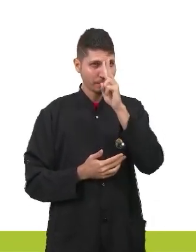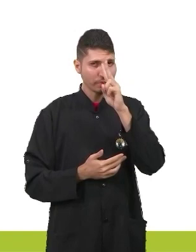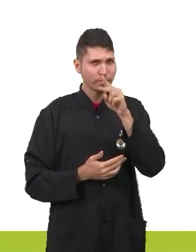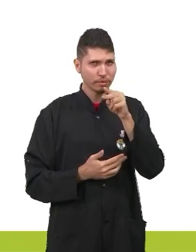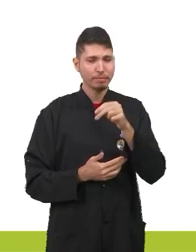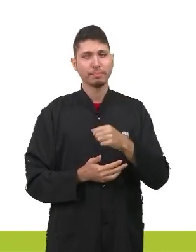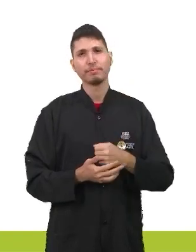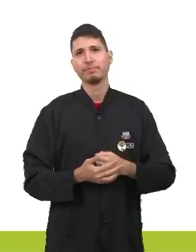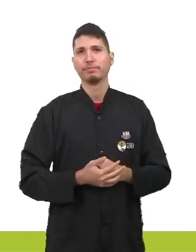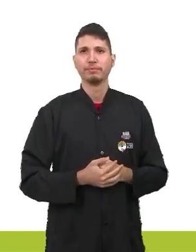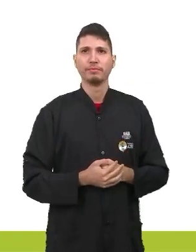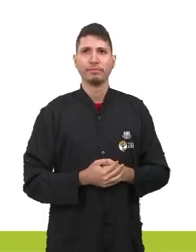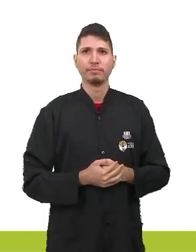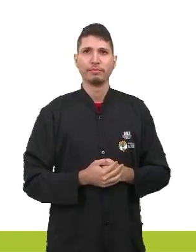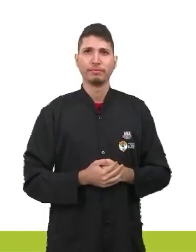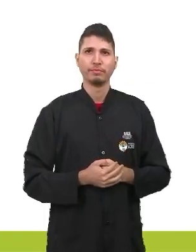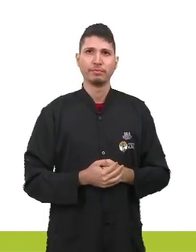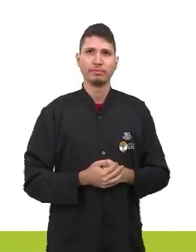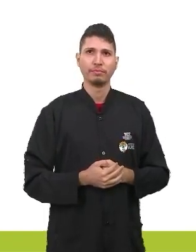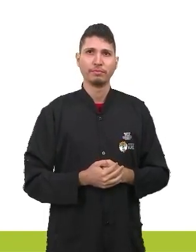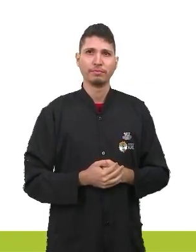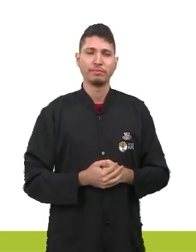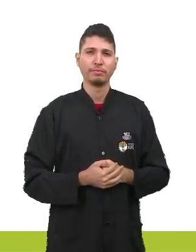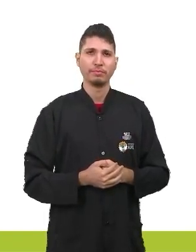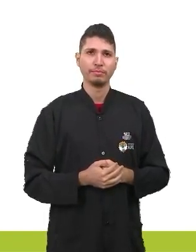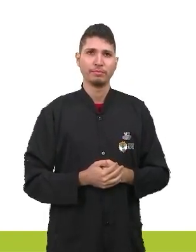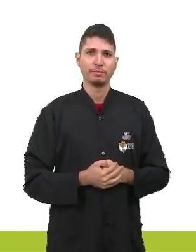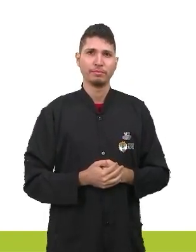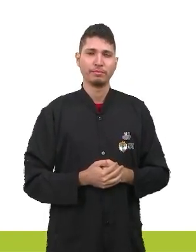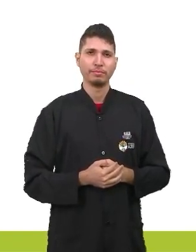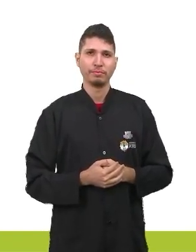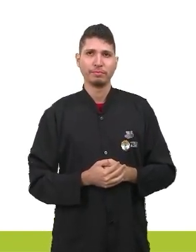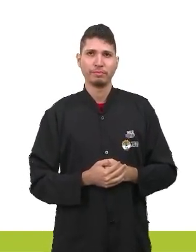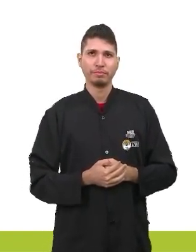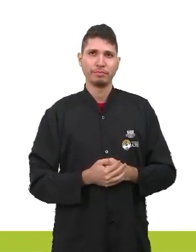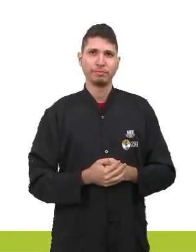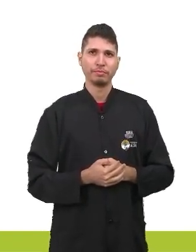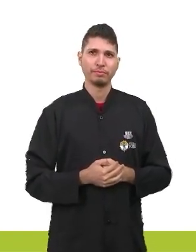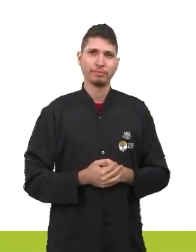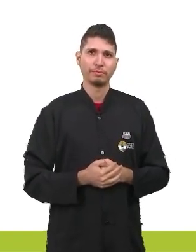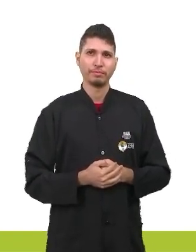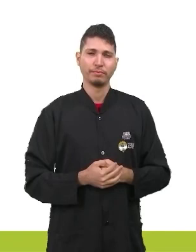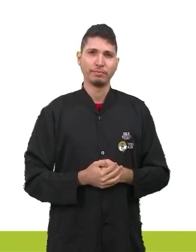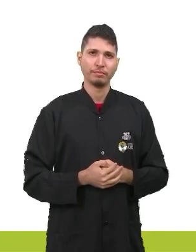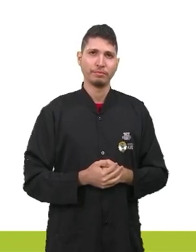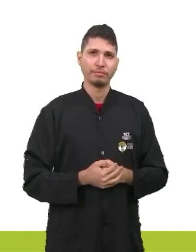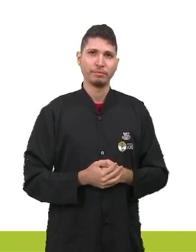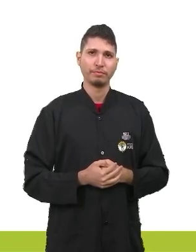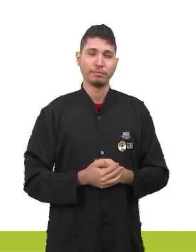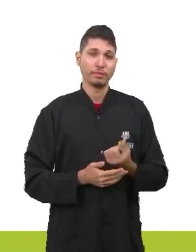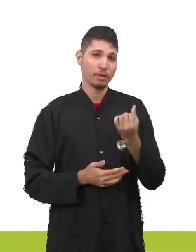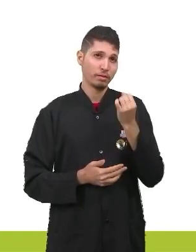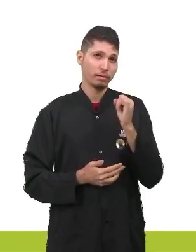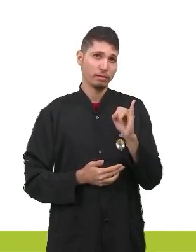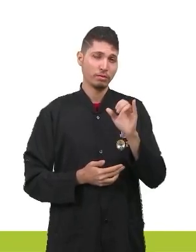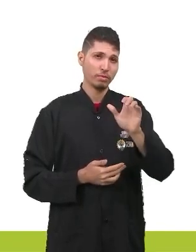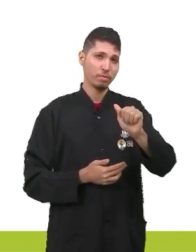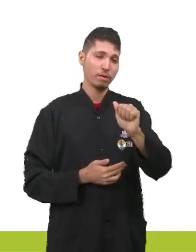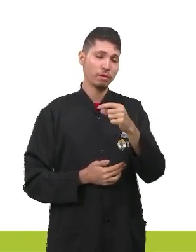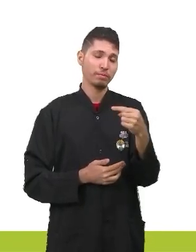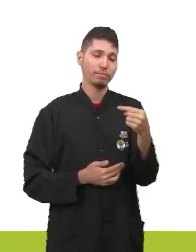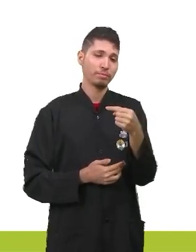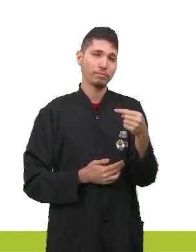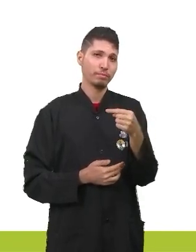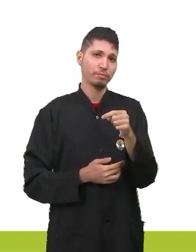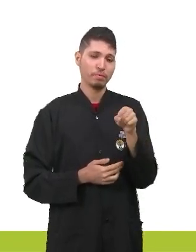que zero, o nosso macetezinho é só alegria, tá vendo? Só alegria. Olha o bocão que ficou o cara aí. Quando o A é negativo, que é